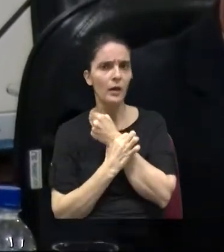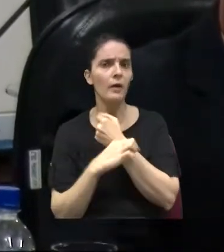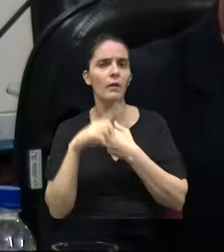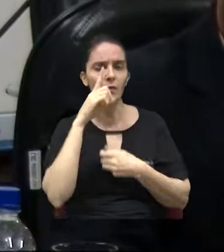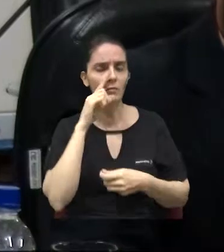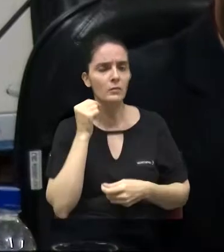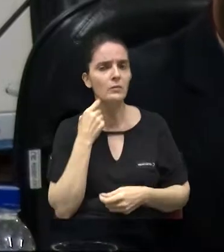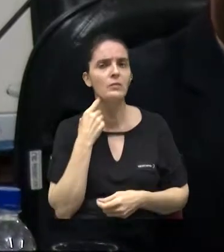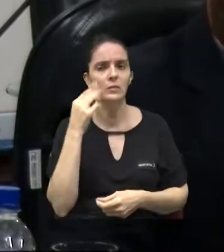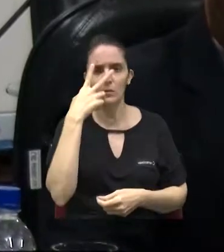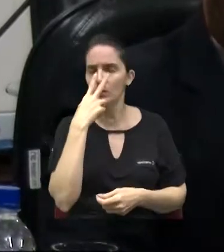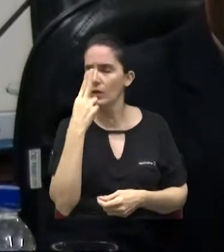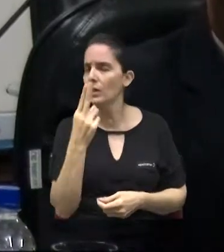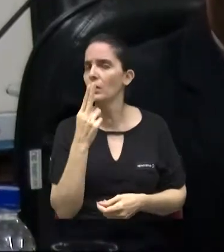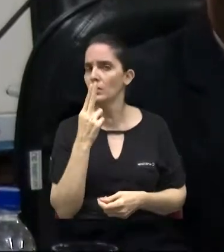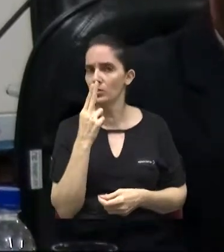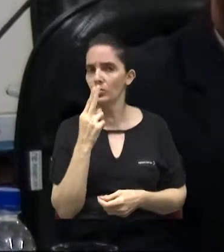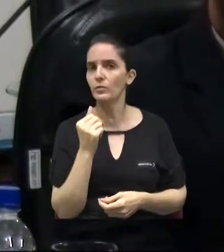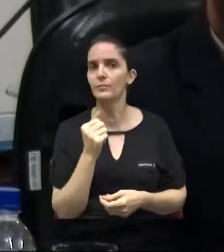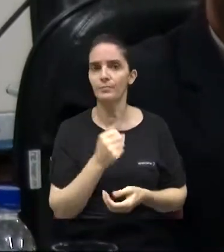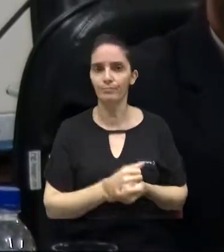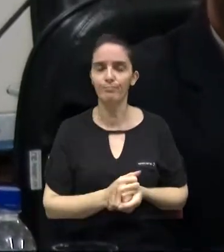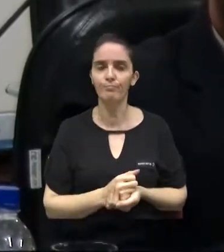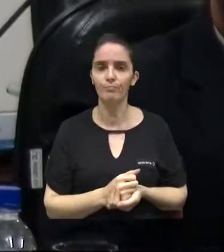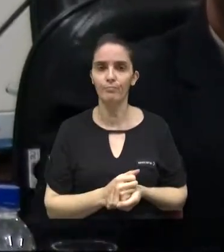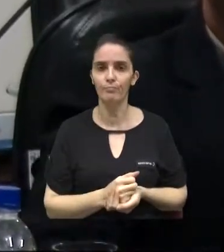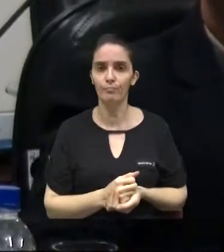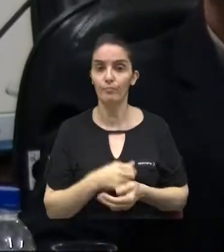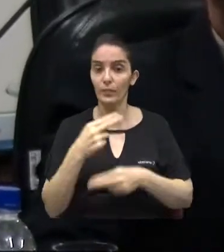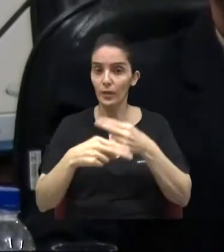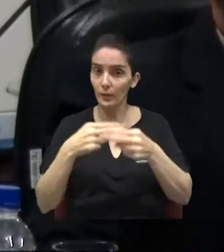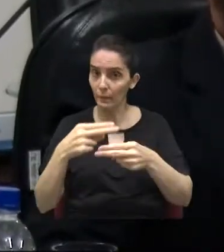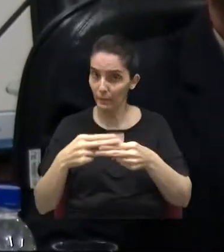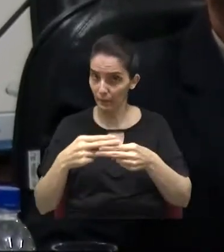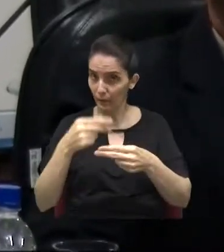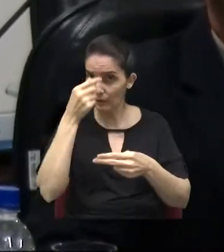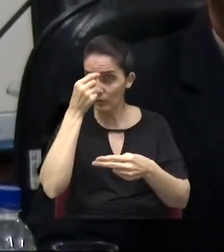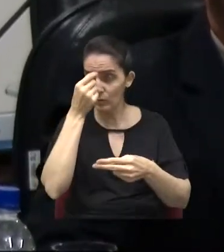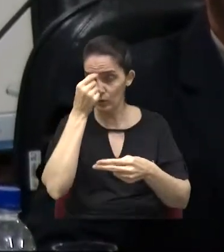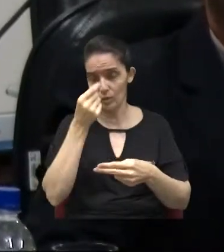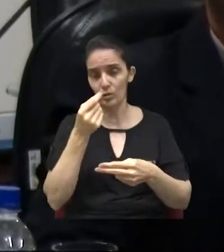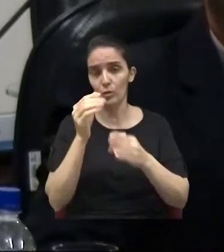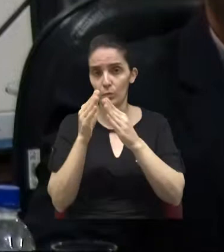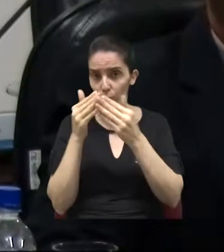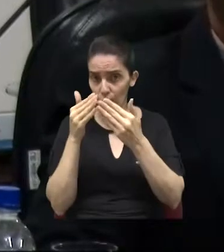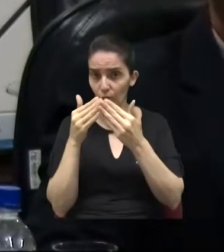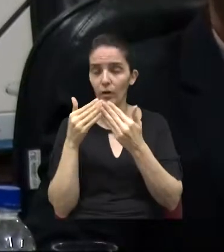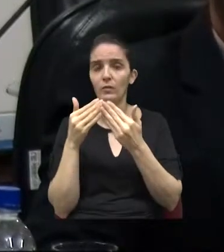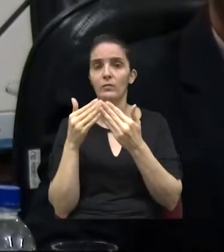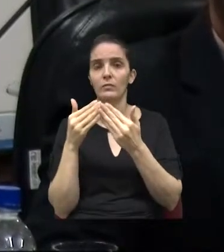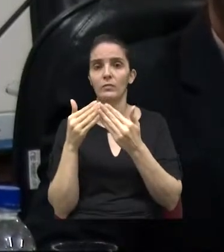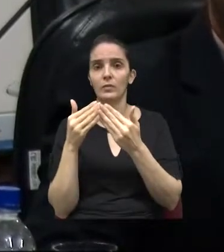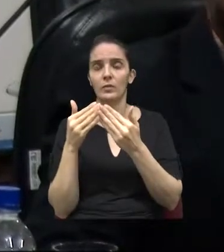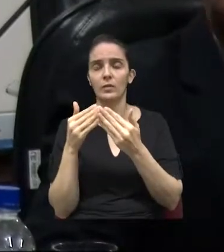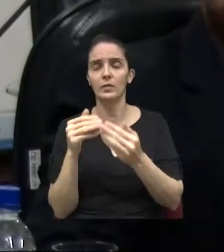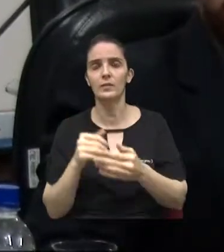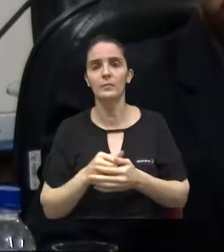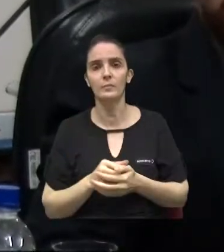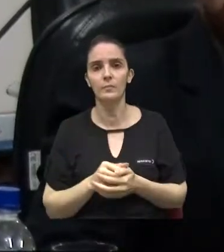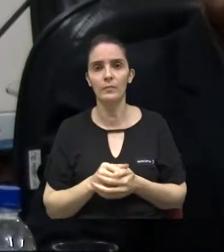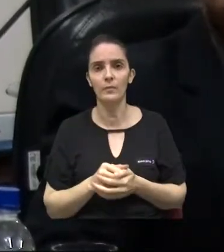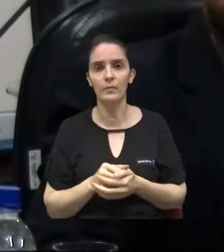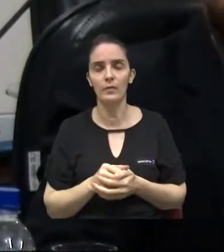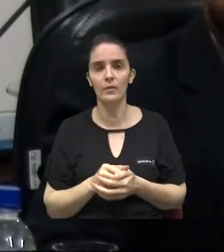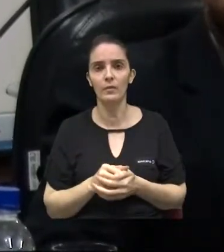grosso de ver. Então, quando chegar, vereador Jorge, eu faço questão, apesar que é público, mas